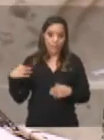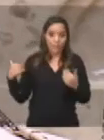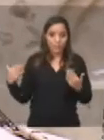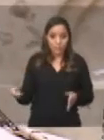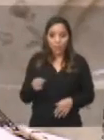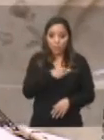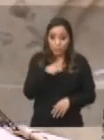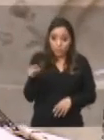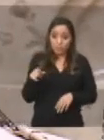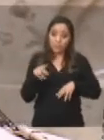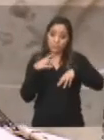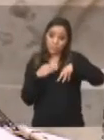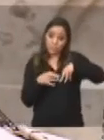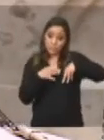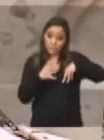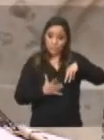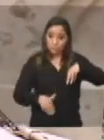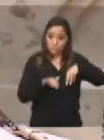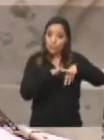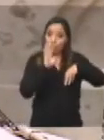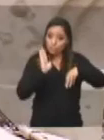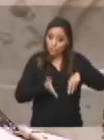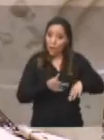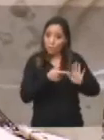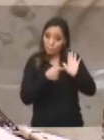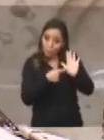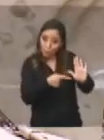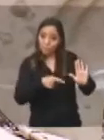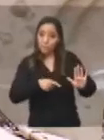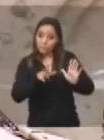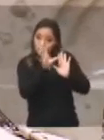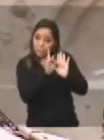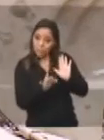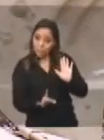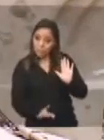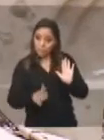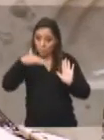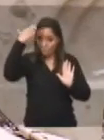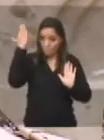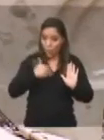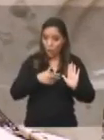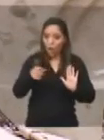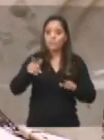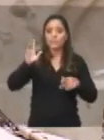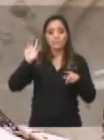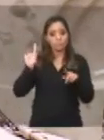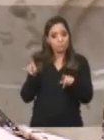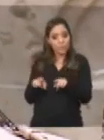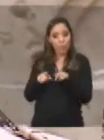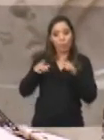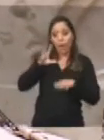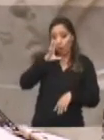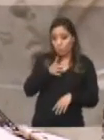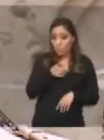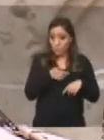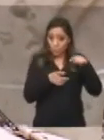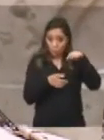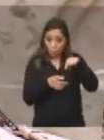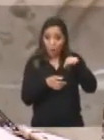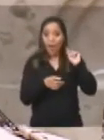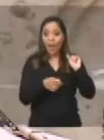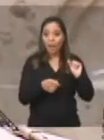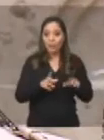materialidade dos crimes estão devidamente comprovados nos autos, sendo, portanto, caso de procedência da acusação. Assim,